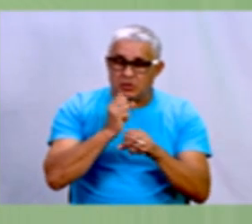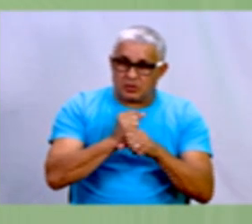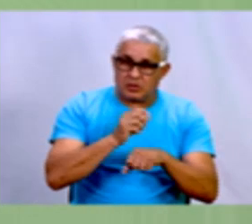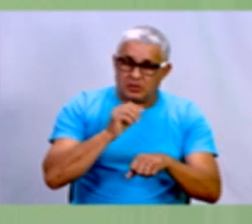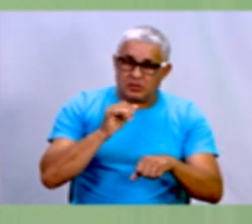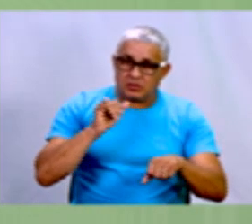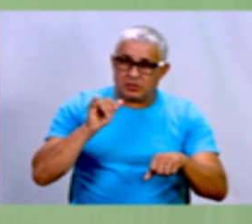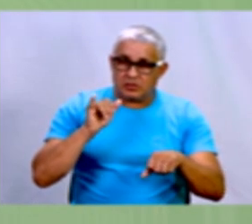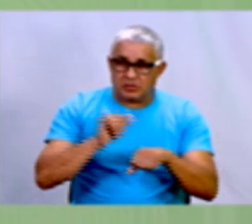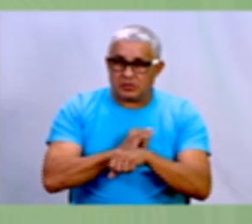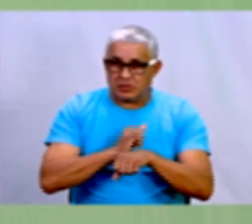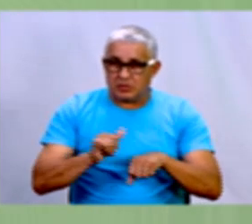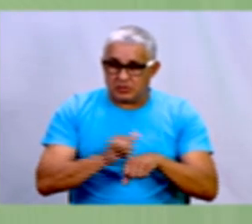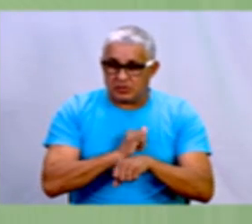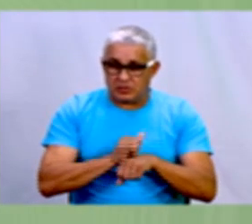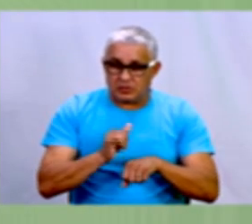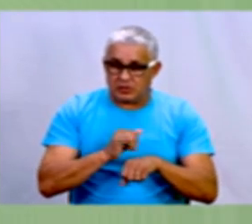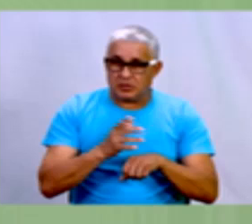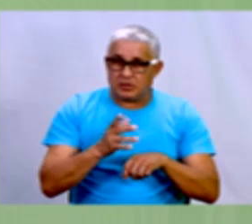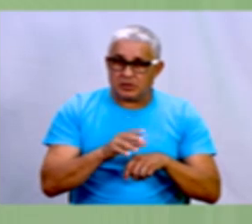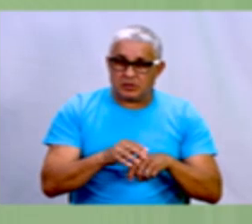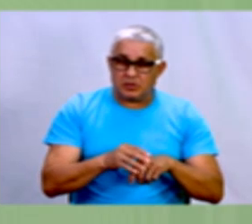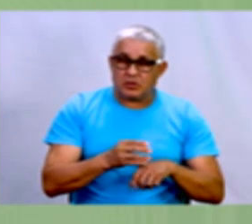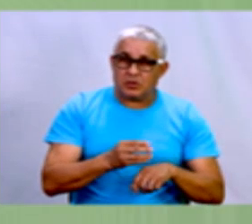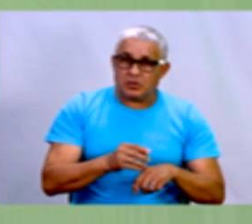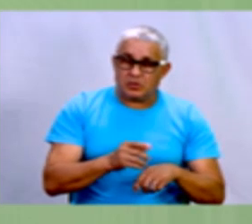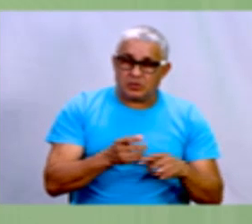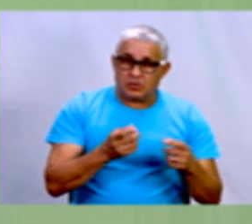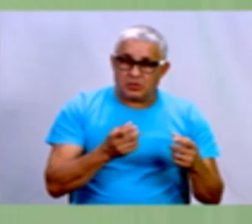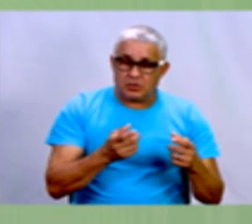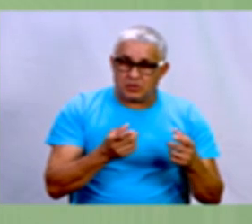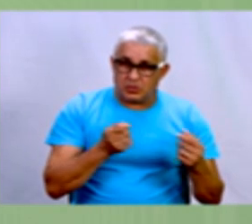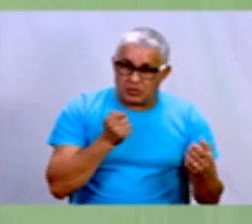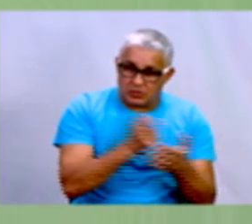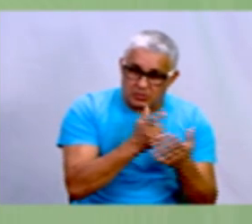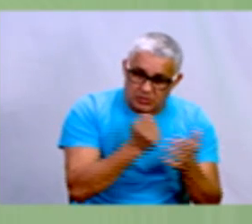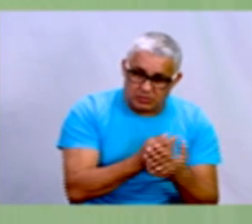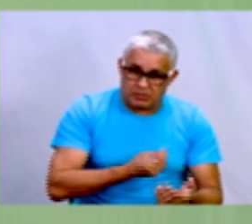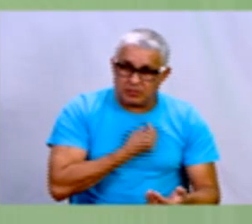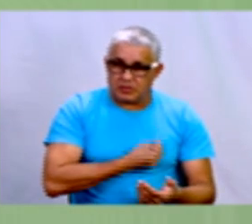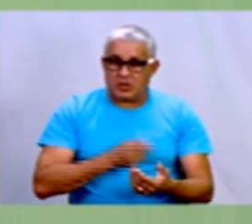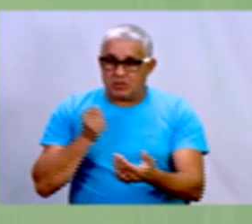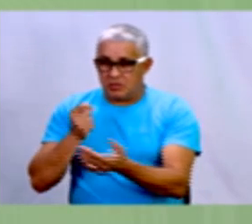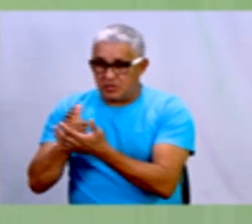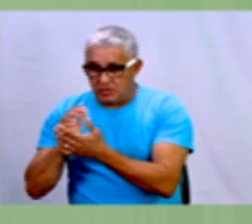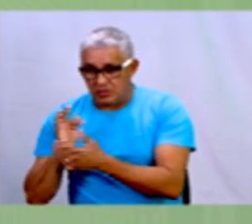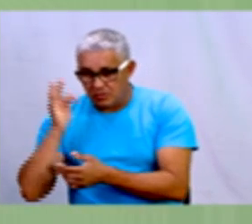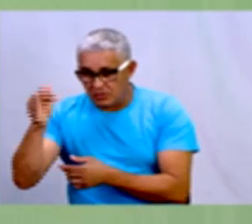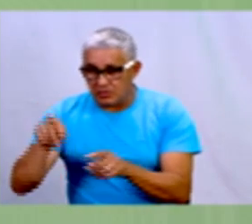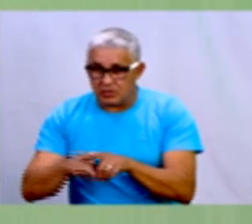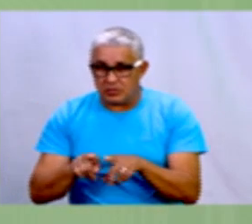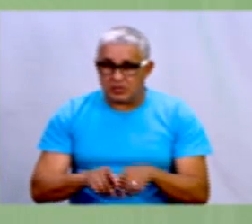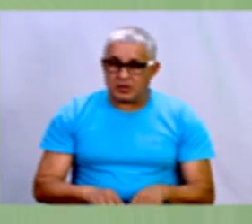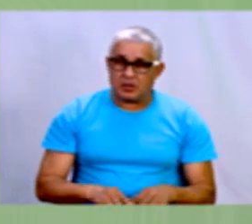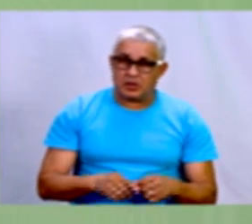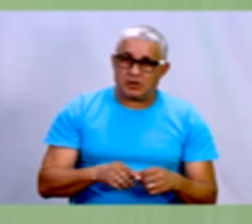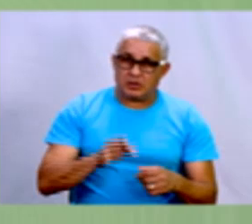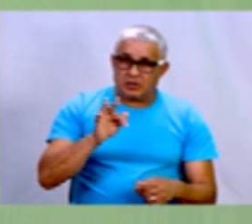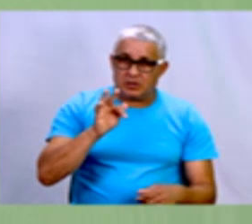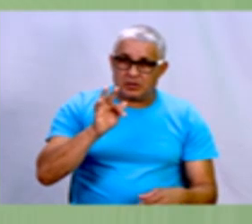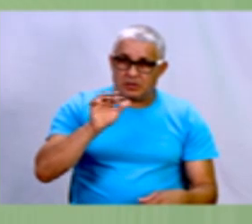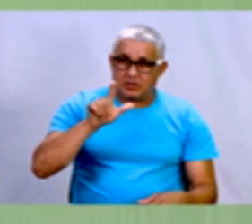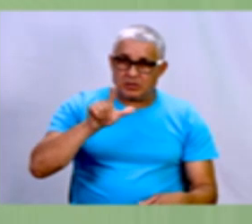preferências entre consumo presente e consumo futuro e a incerteza associada aos fluxos de caixas